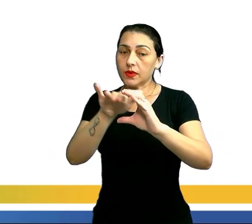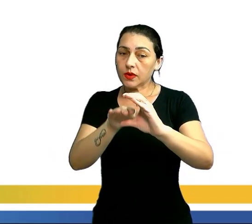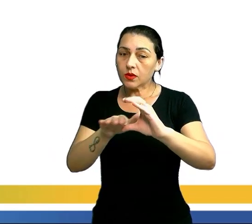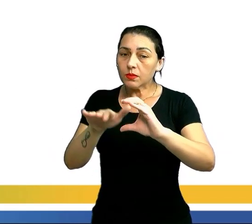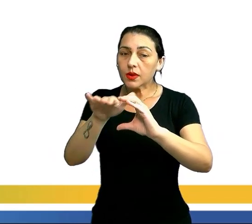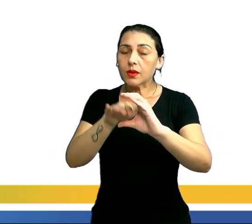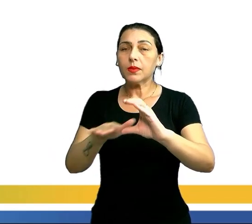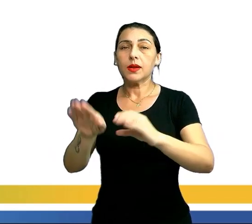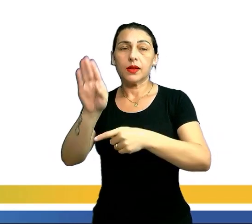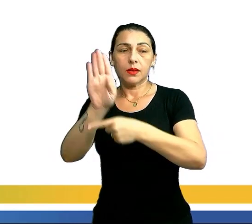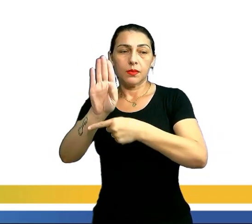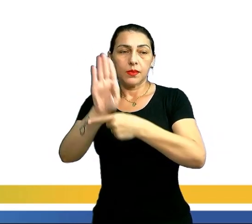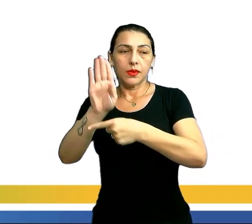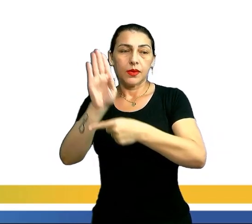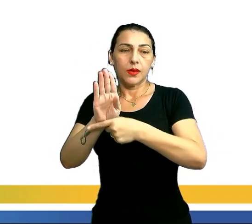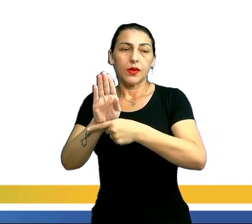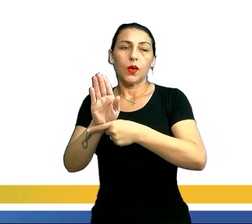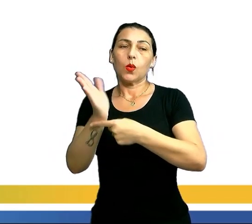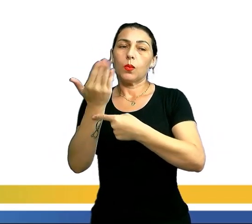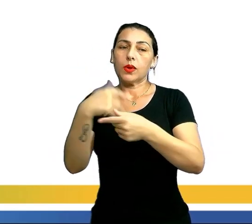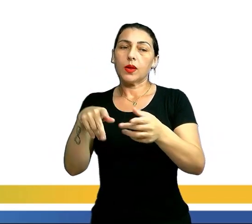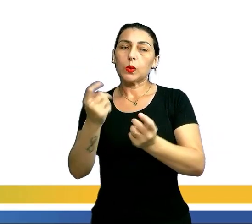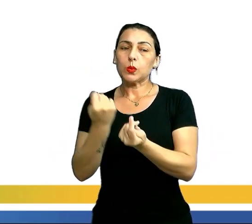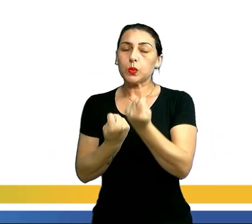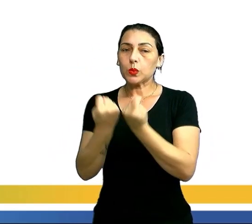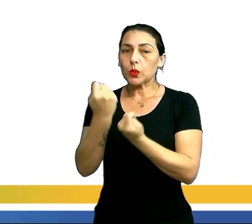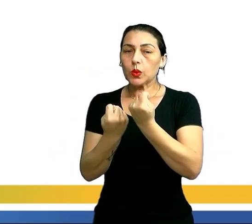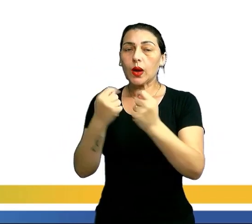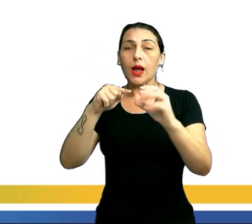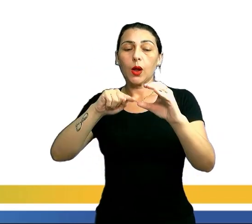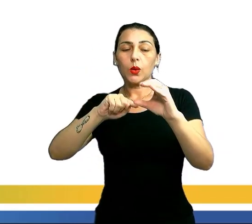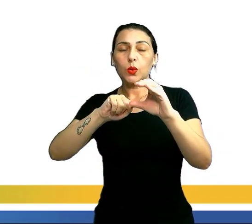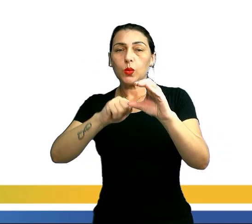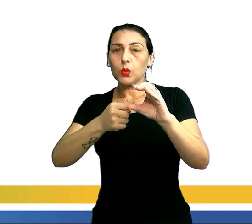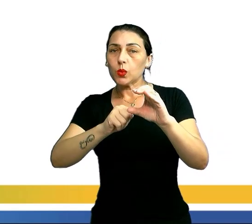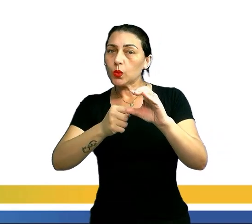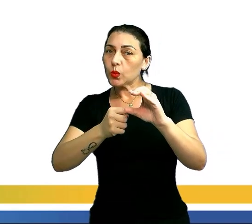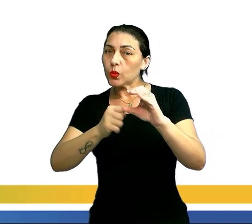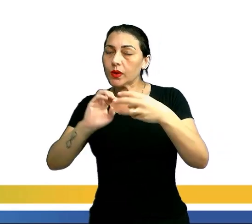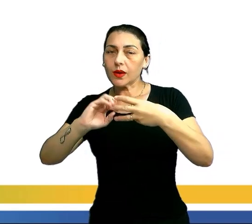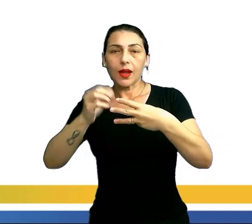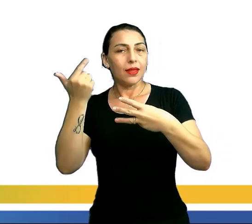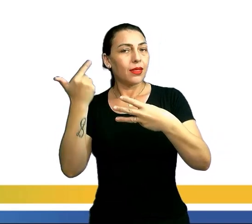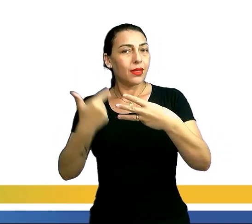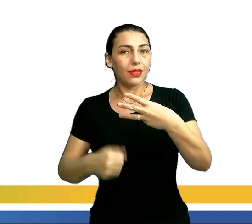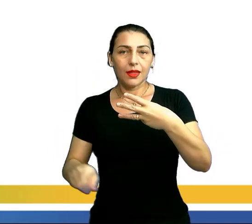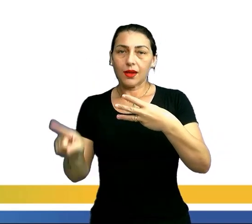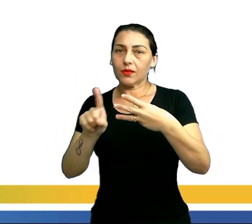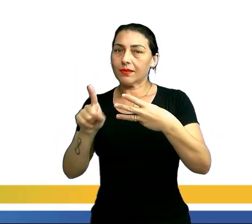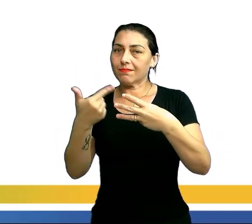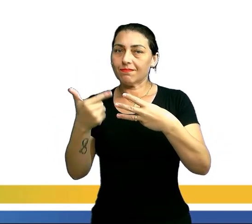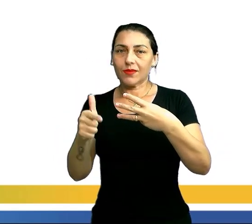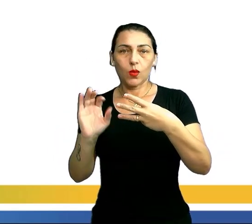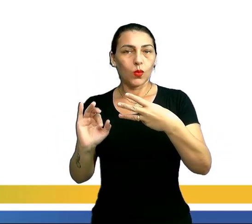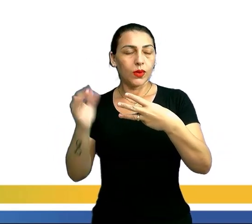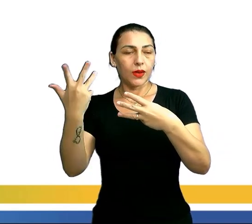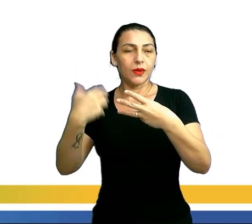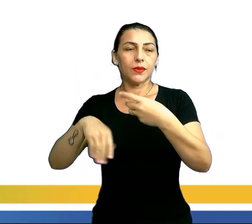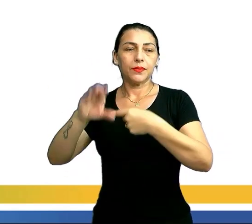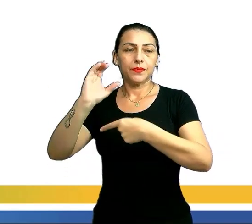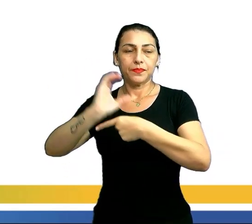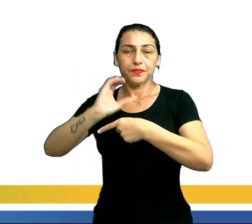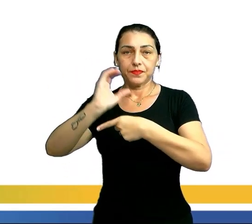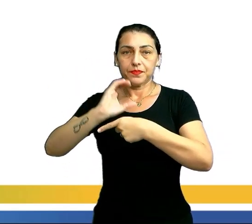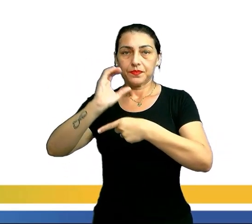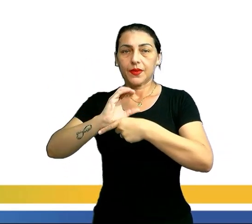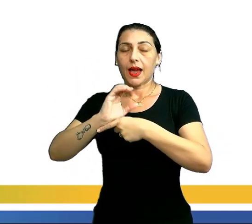ok? Letra B. Digestão controlada no núcleo celular não acontece no núcleo celular.